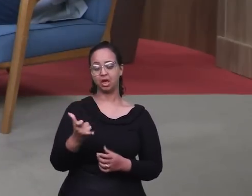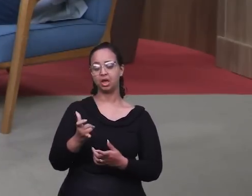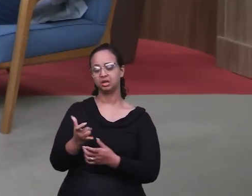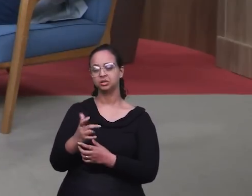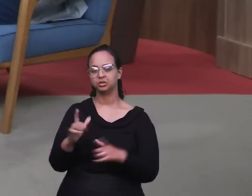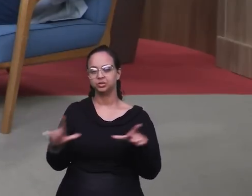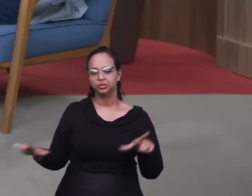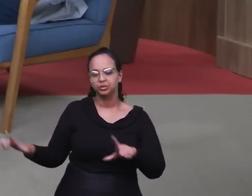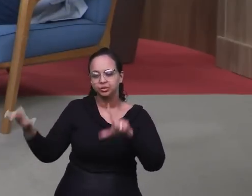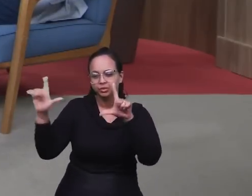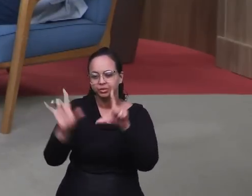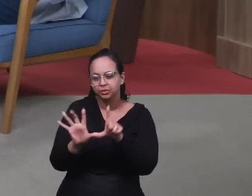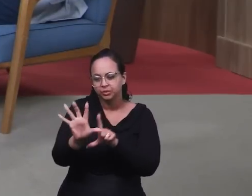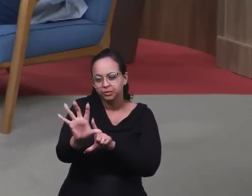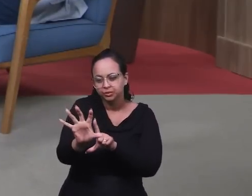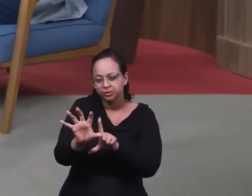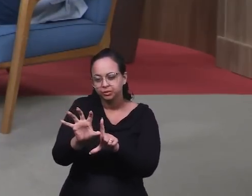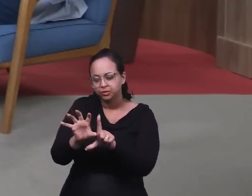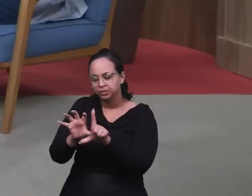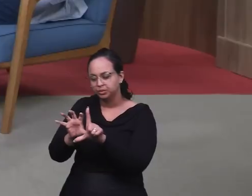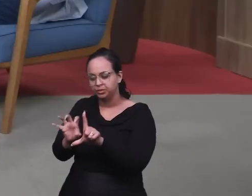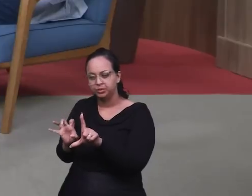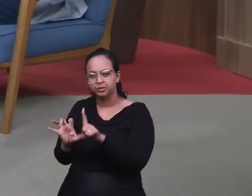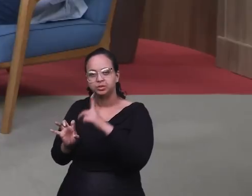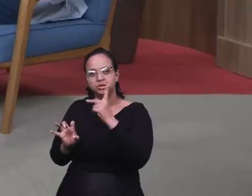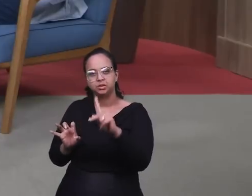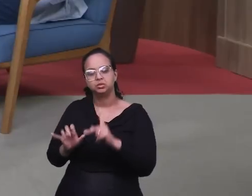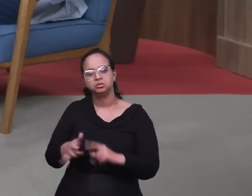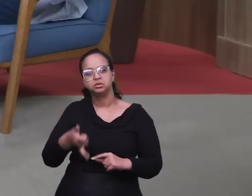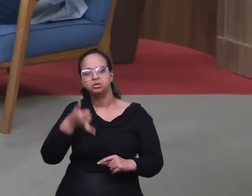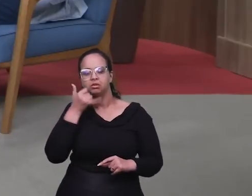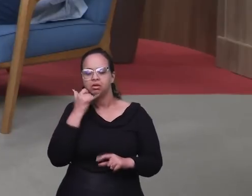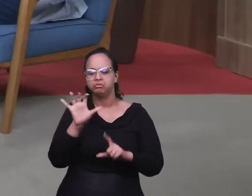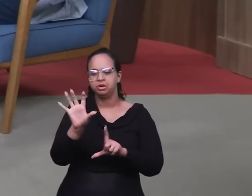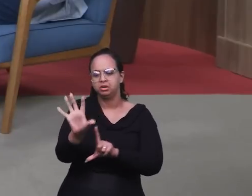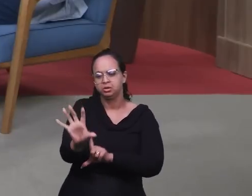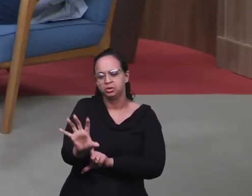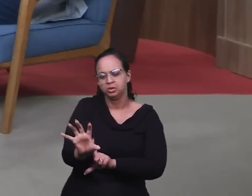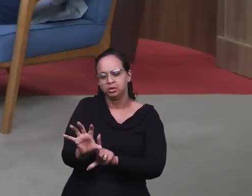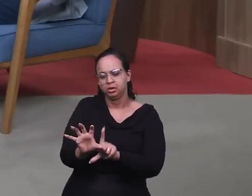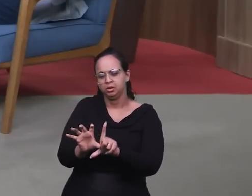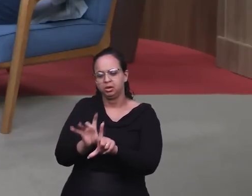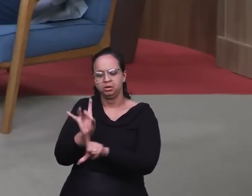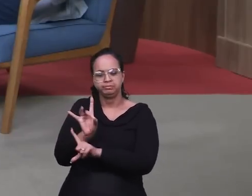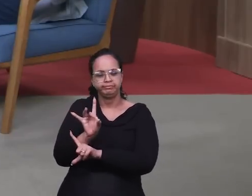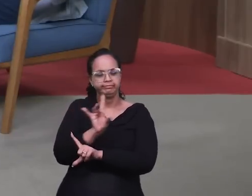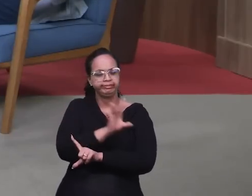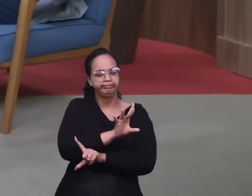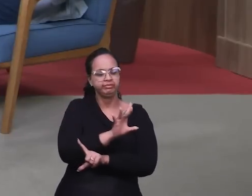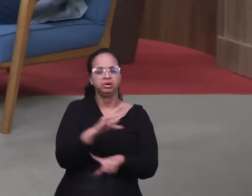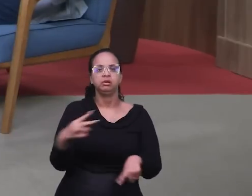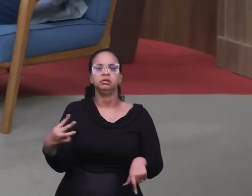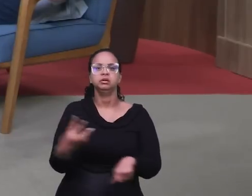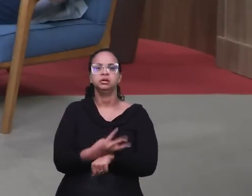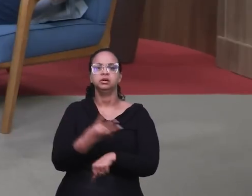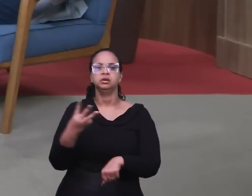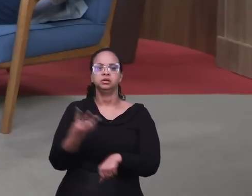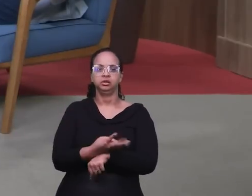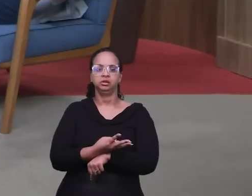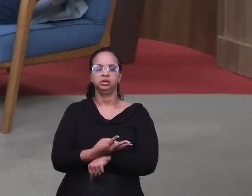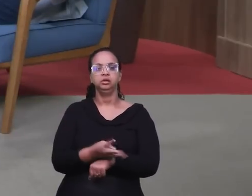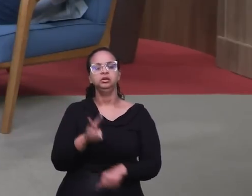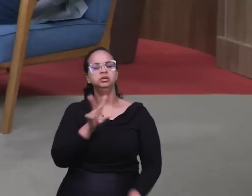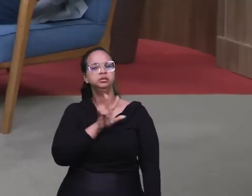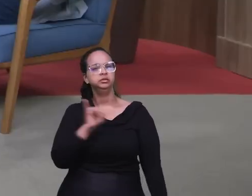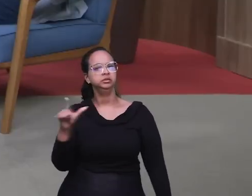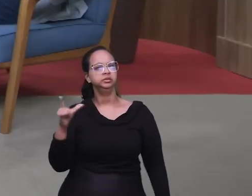para ele, você vai perceber que o seu aparelho, né, o seu sistema vai ser redirecionado para o WhatsApp. Lá no WhatsApp